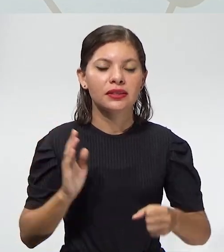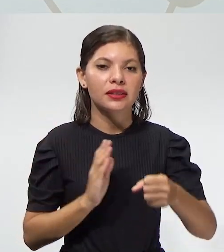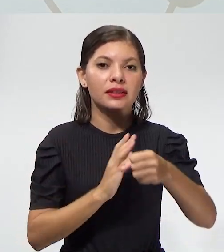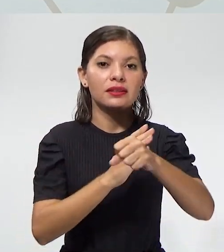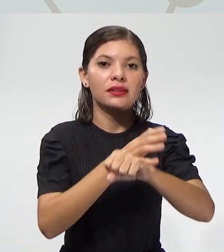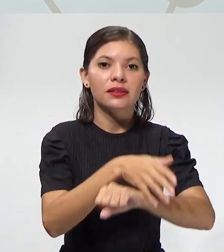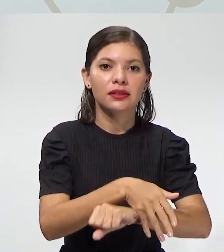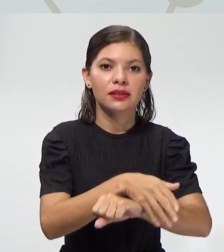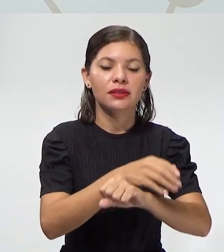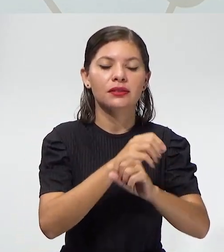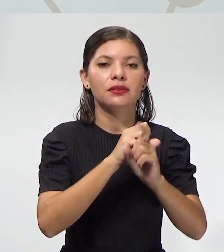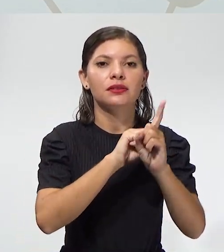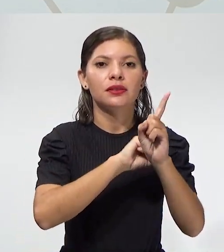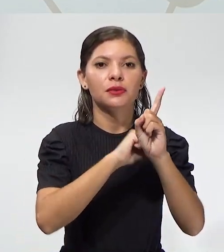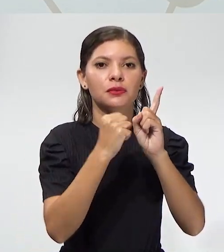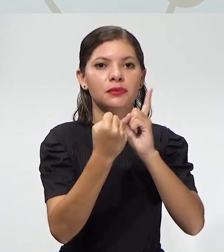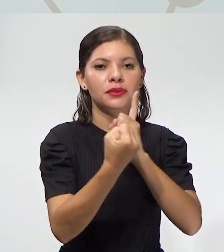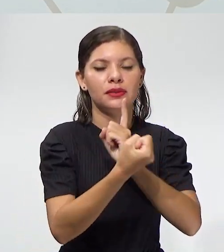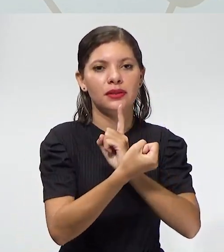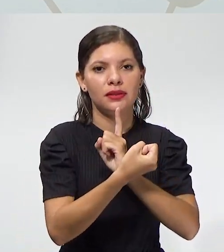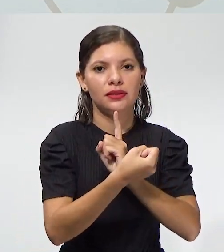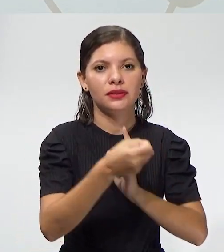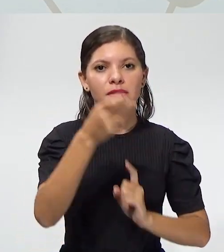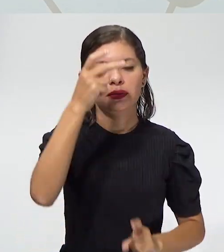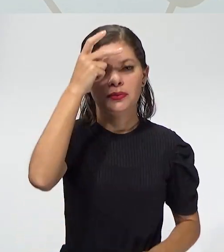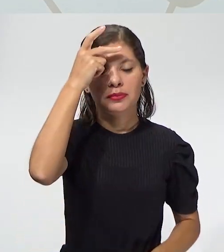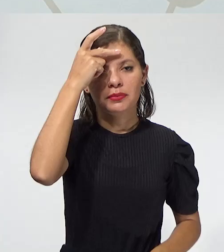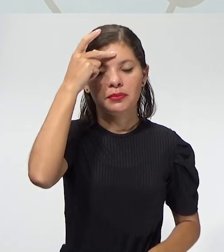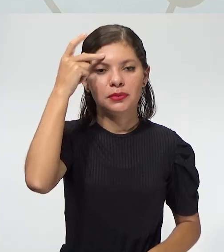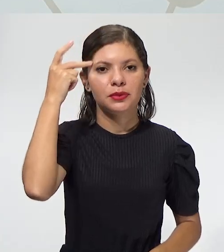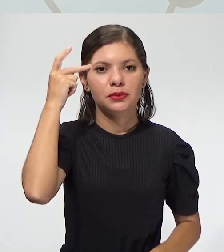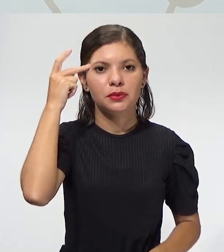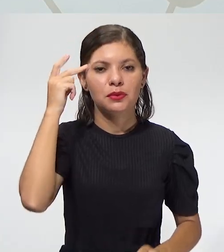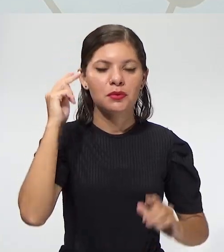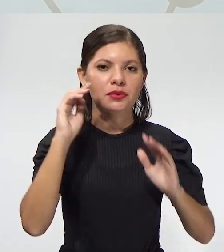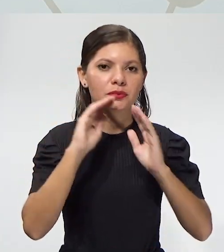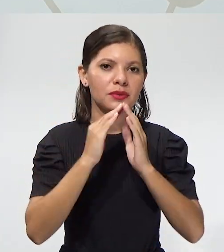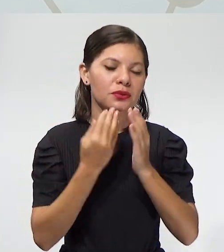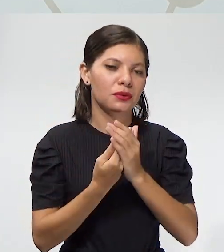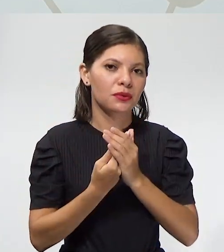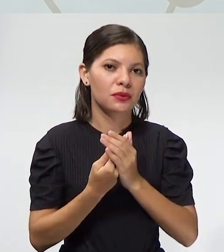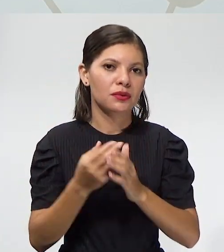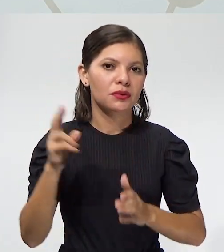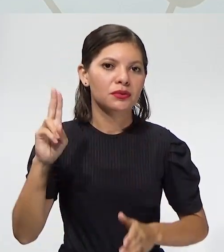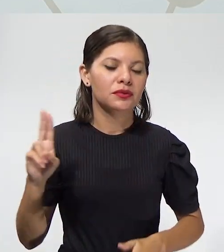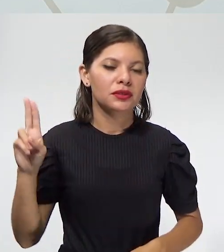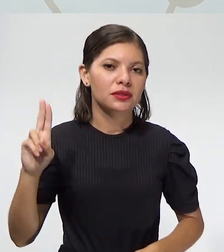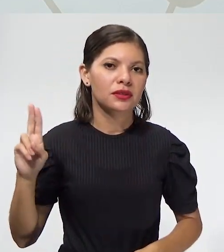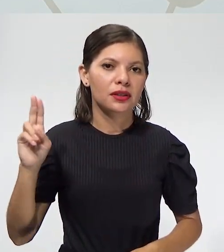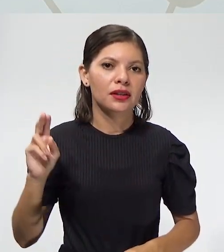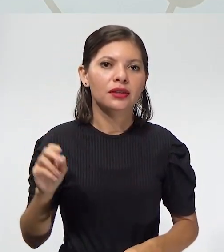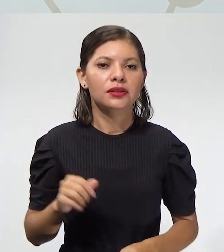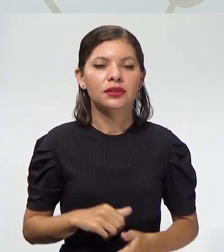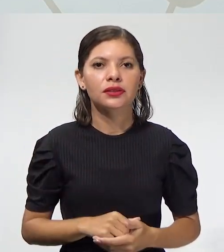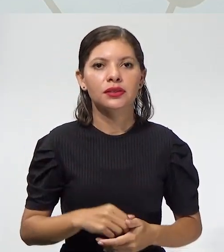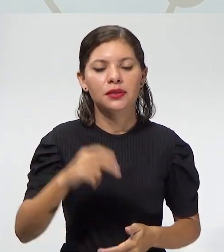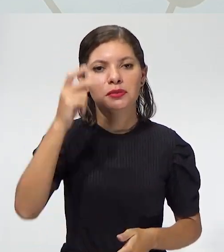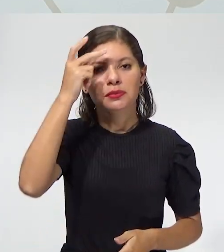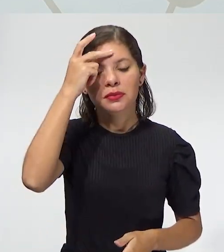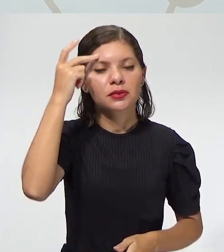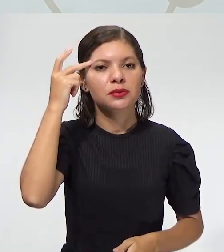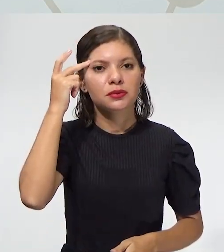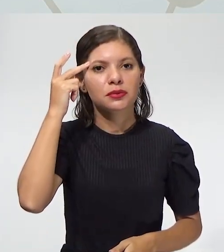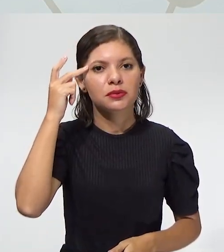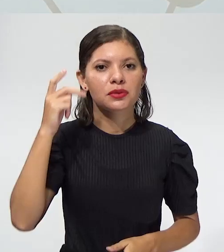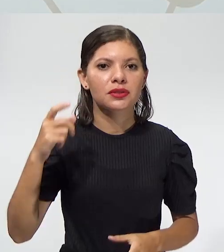dentro, né, dessa comunidade. E as pessoas que frequentam a escola, né, a universidade, são pessoas